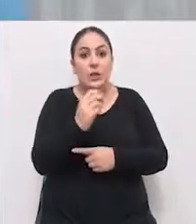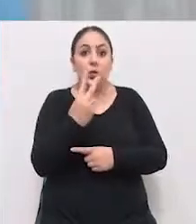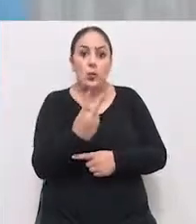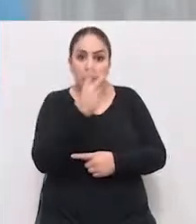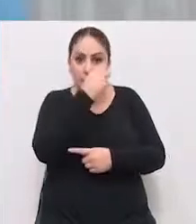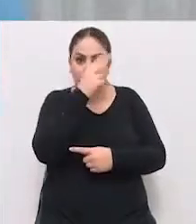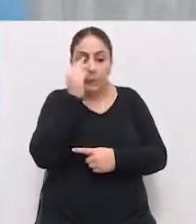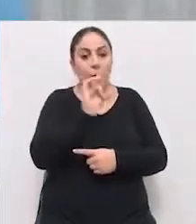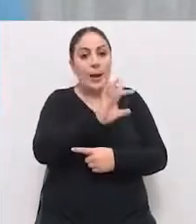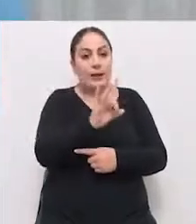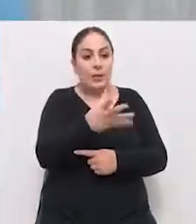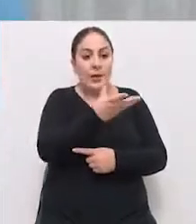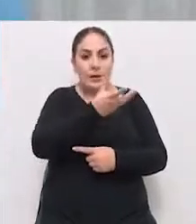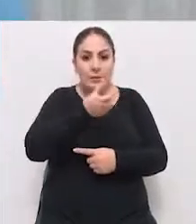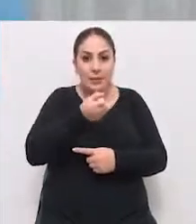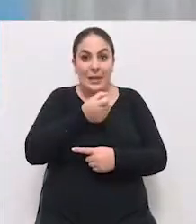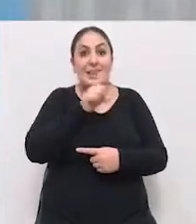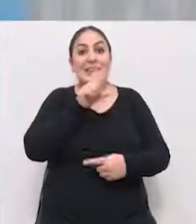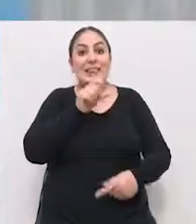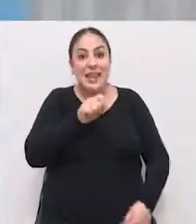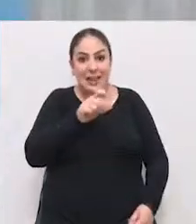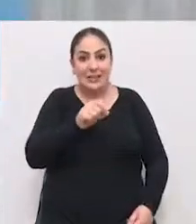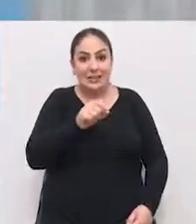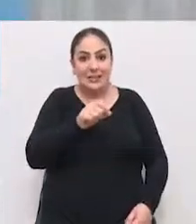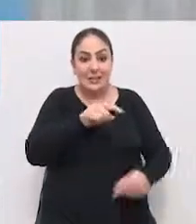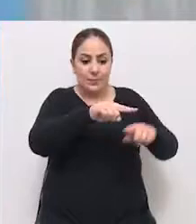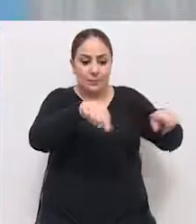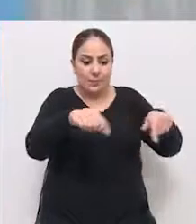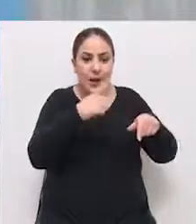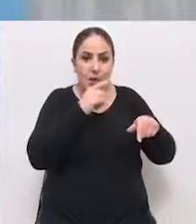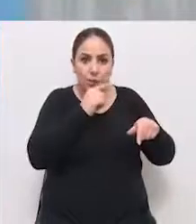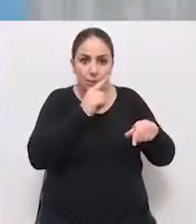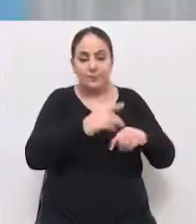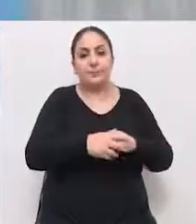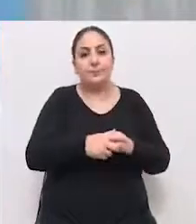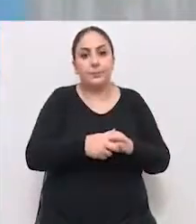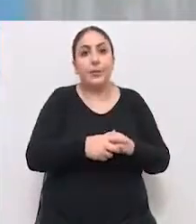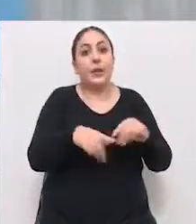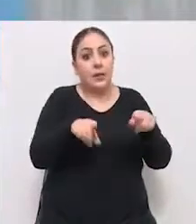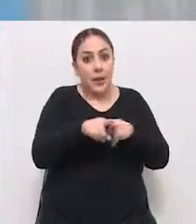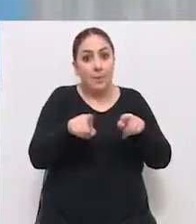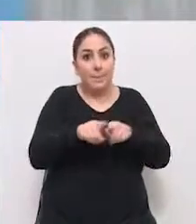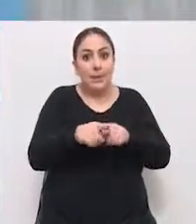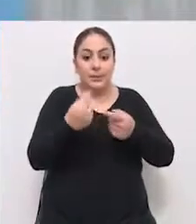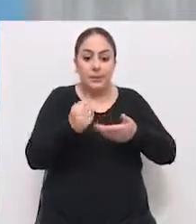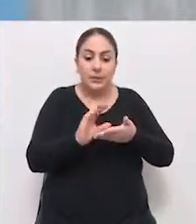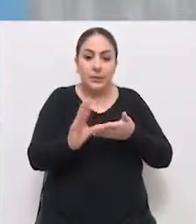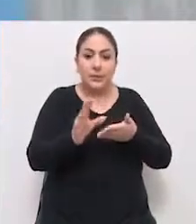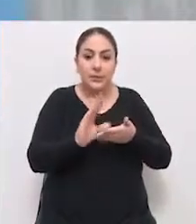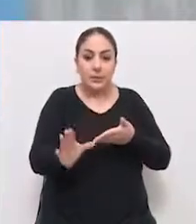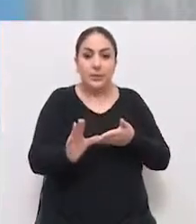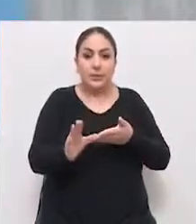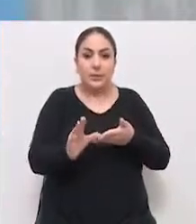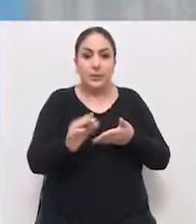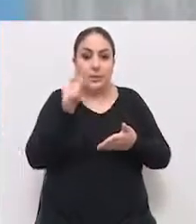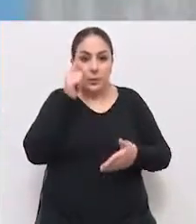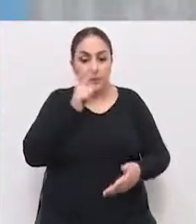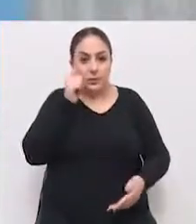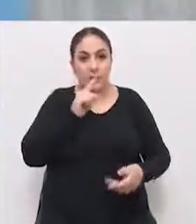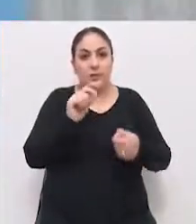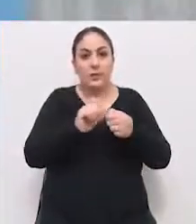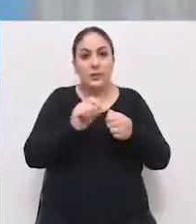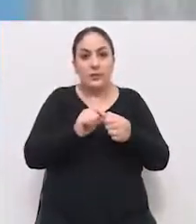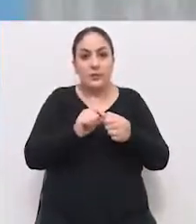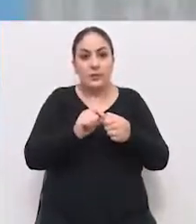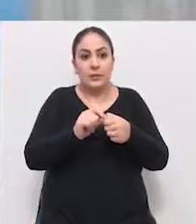cada município receberá 10 açudes. Além desses recursos da Assembleia, também